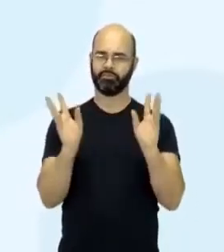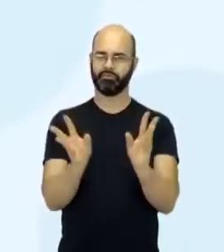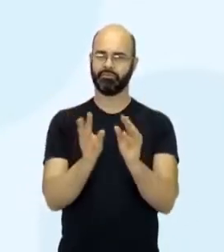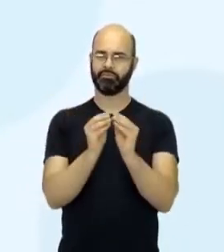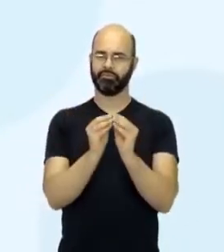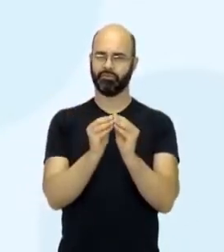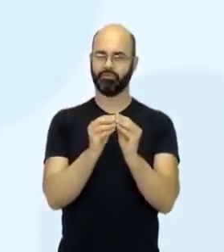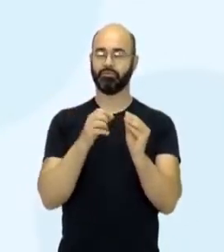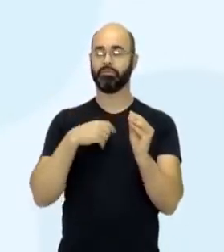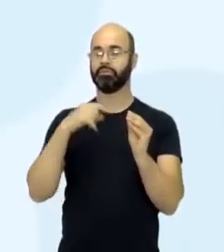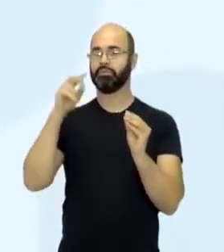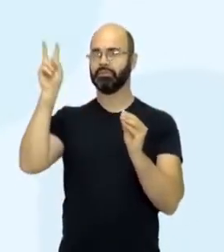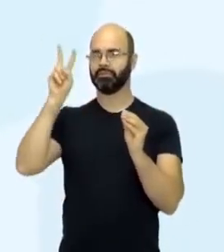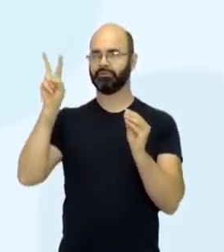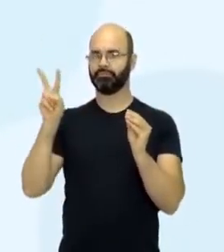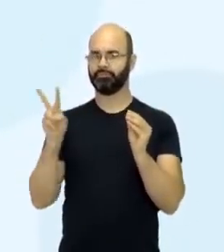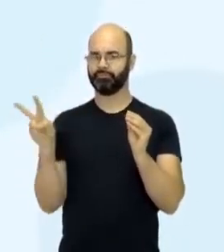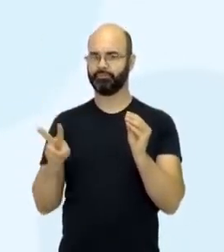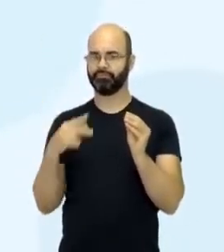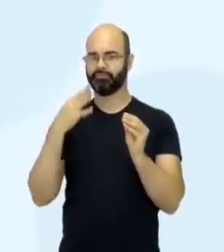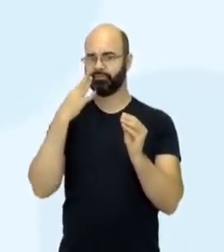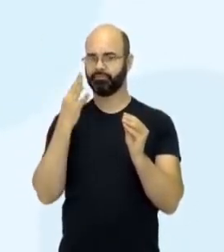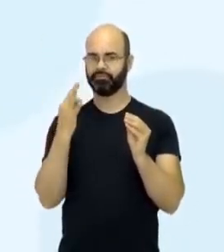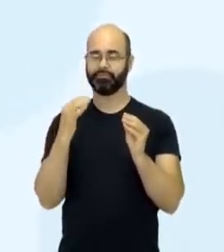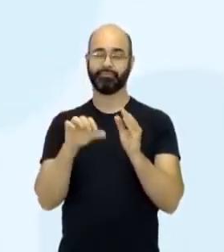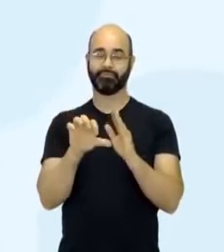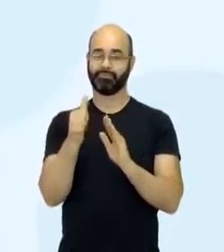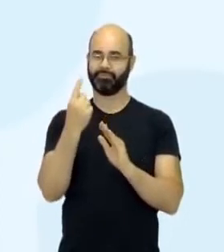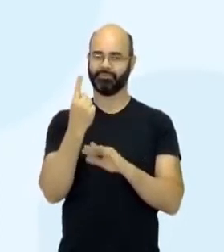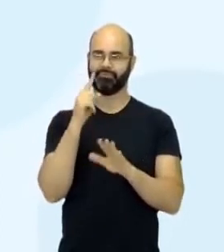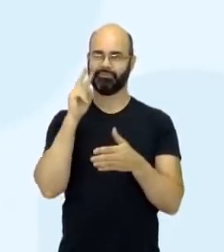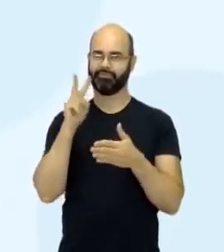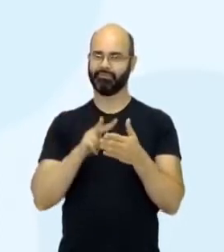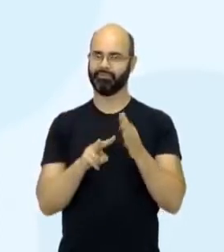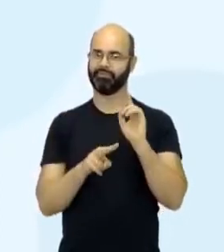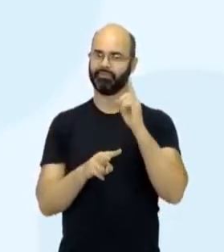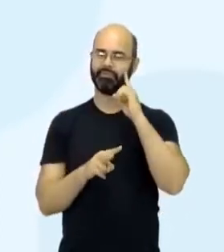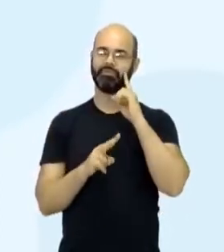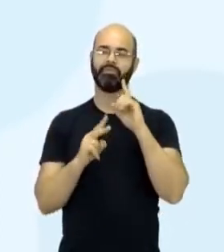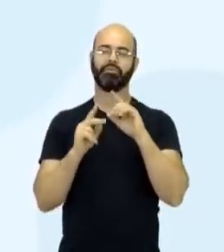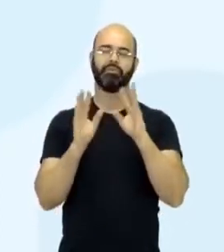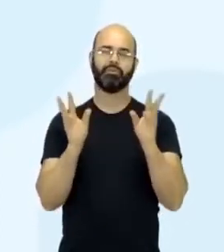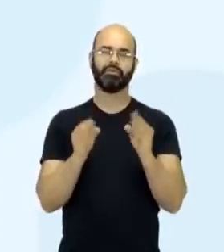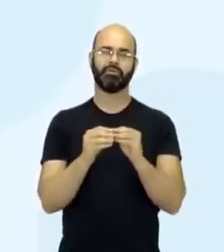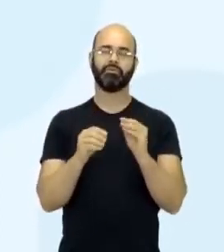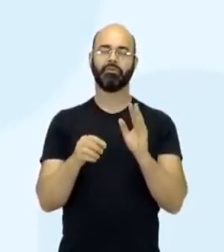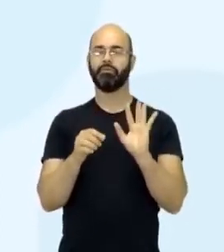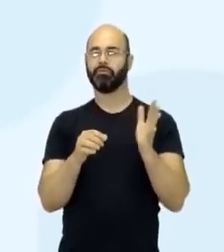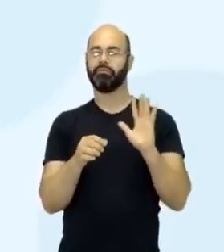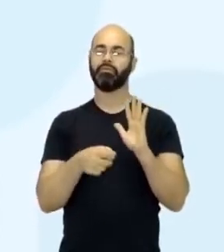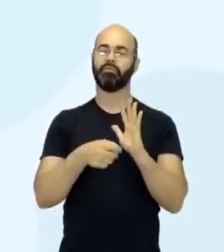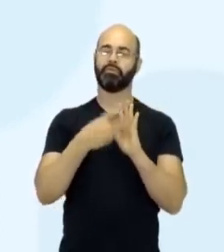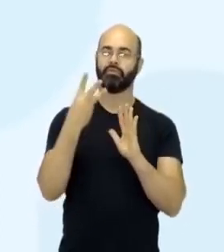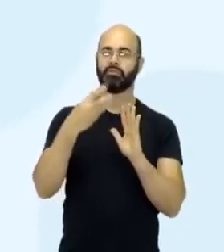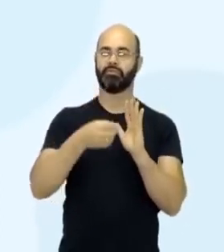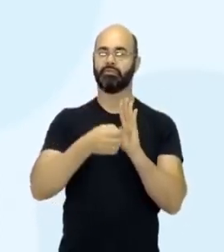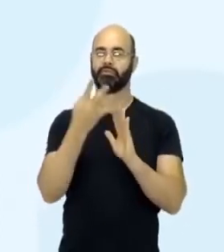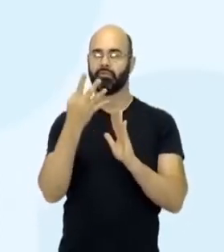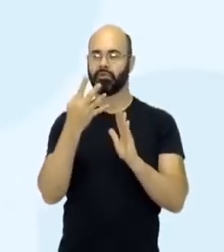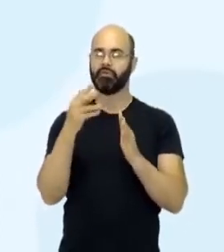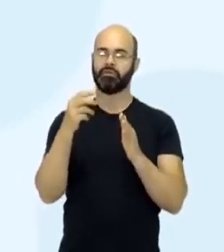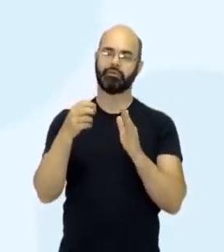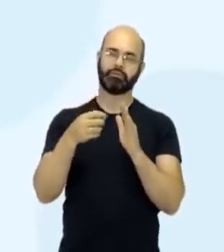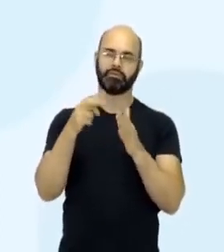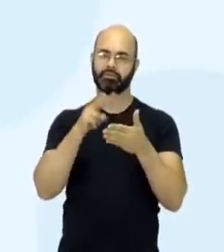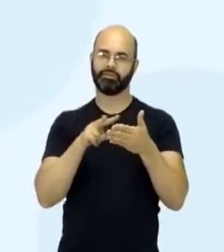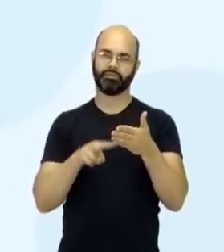aí fazer uma leitura atenta e foi só a primeira, né? Lembrando que nós precisamos fazer aí, no mínimo, umas 3 leituras desse